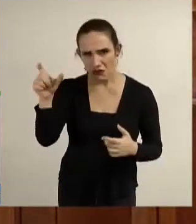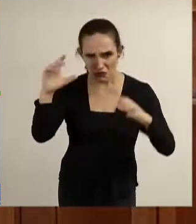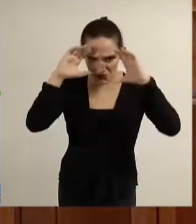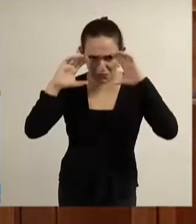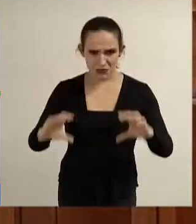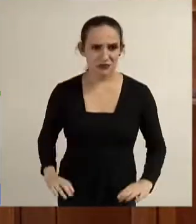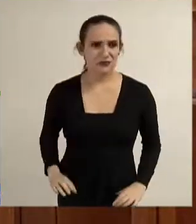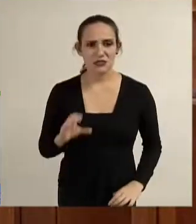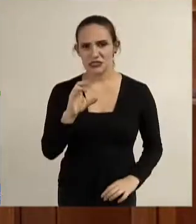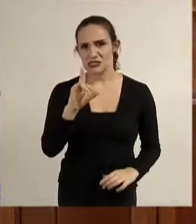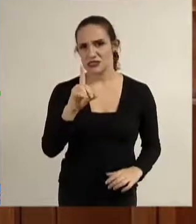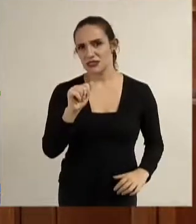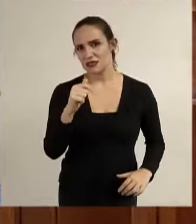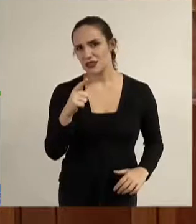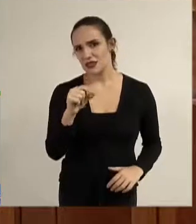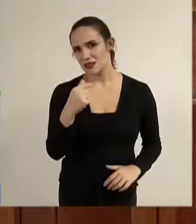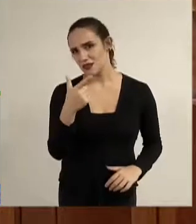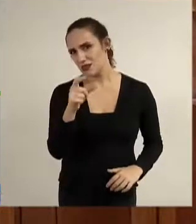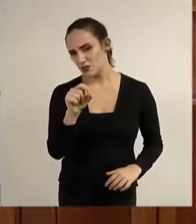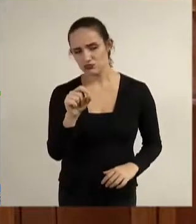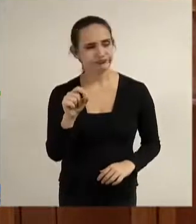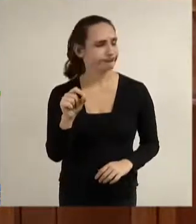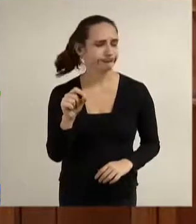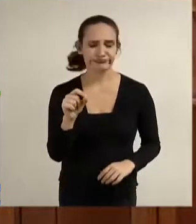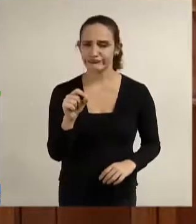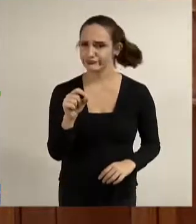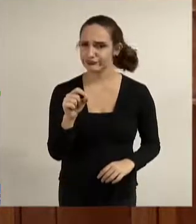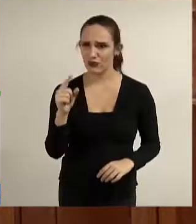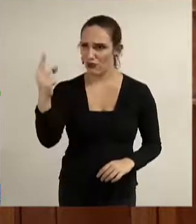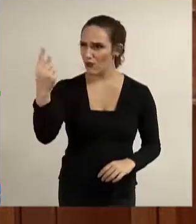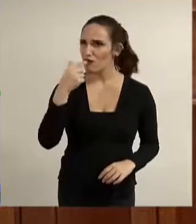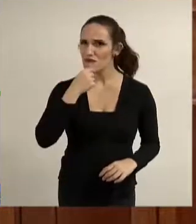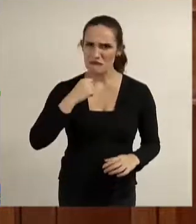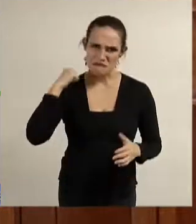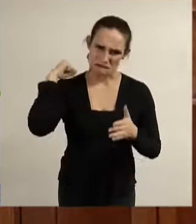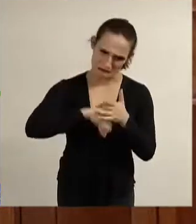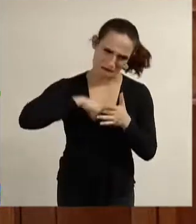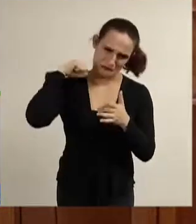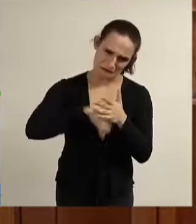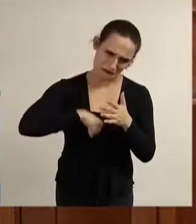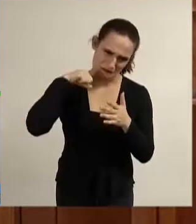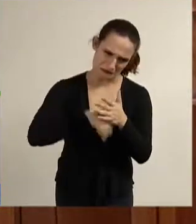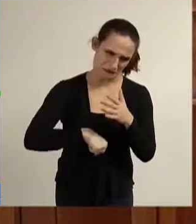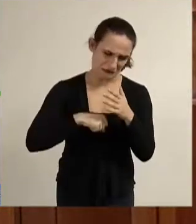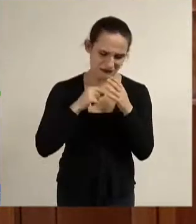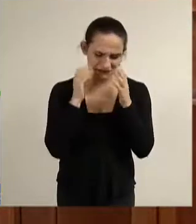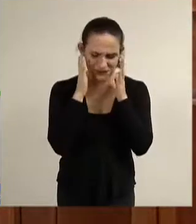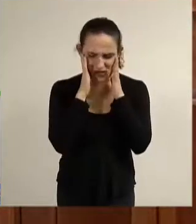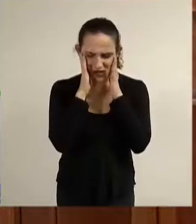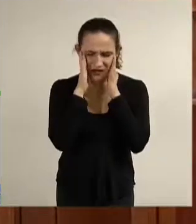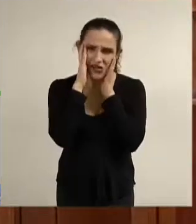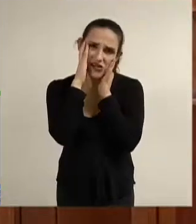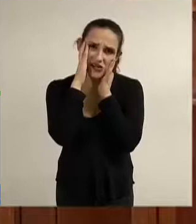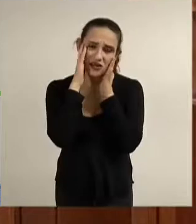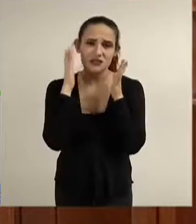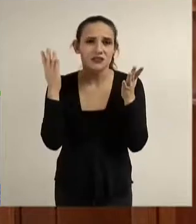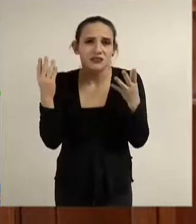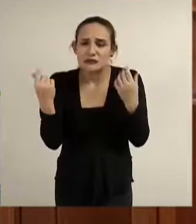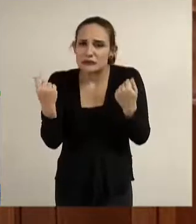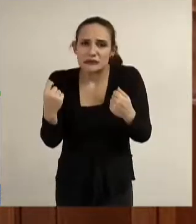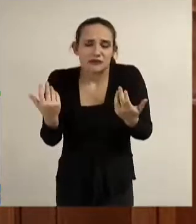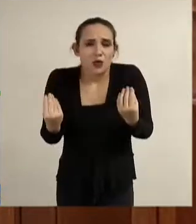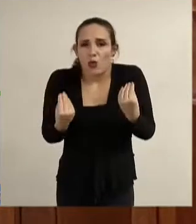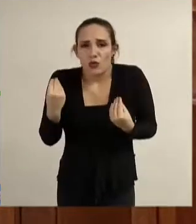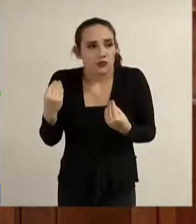de cidadão, praticamente deixa a mulher totalmente desfigurada.